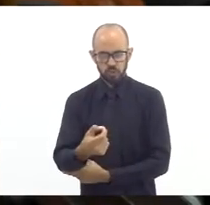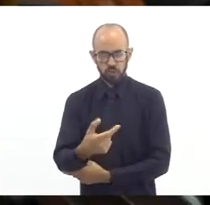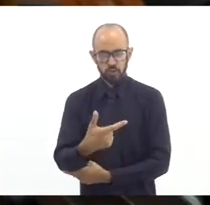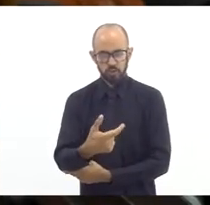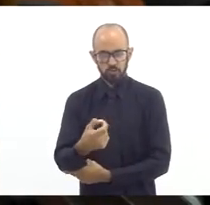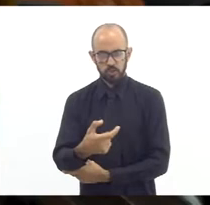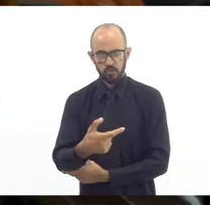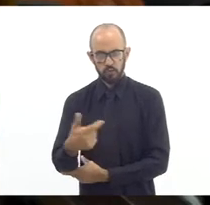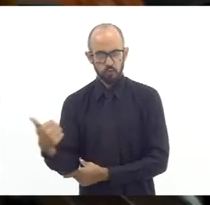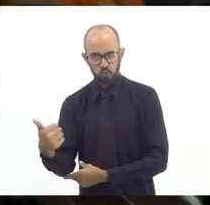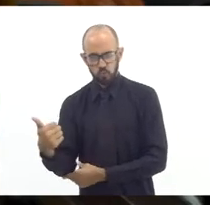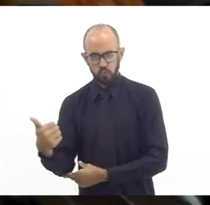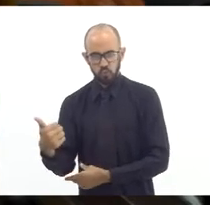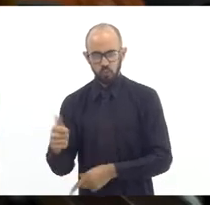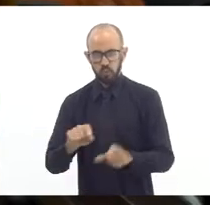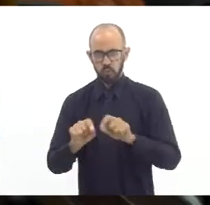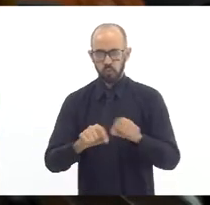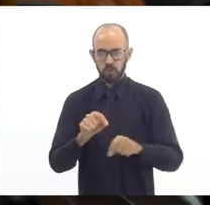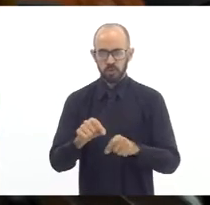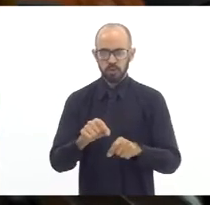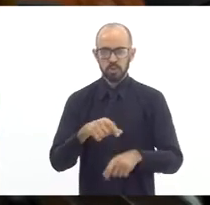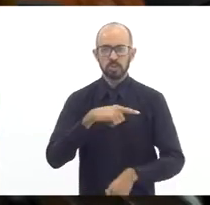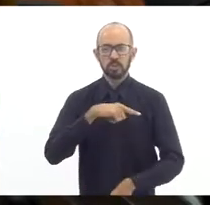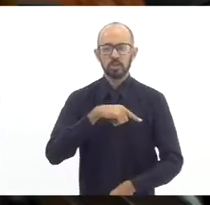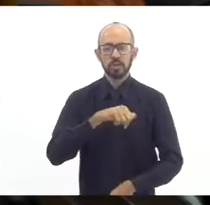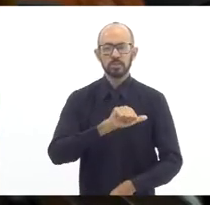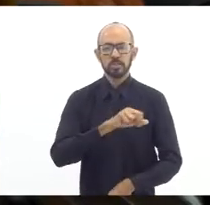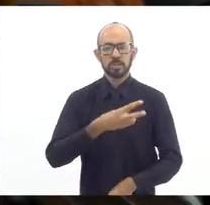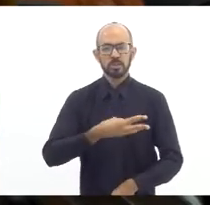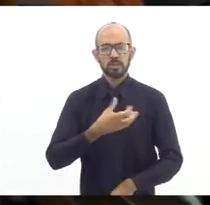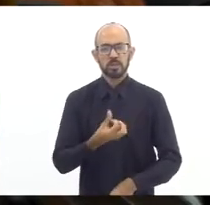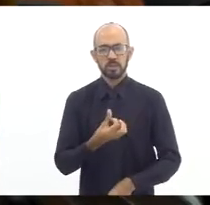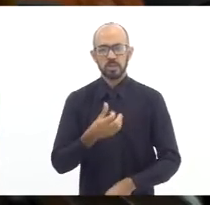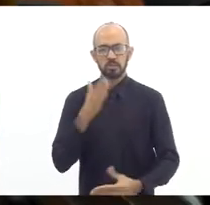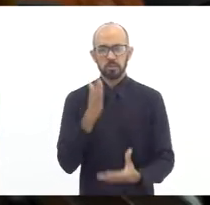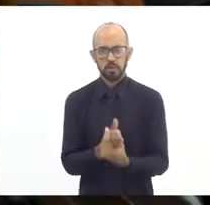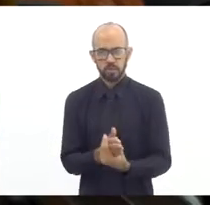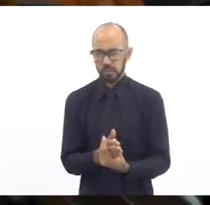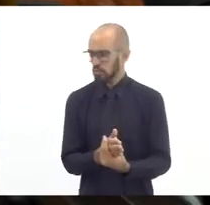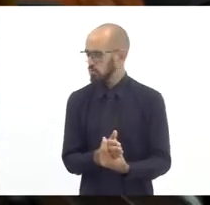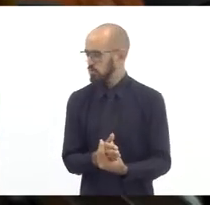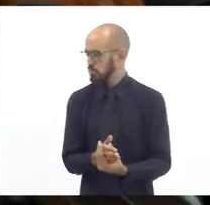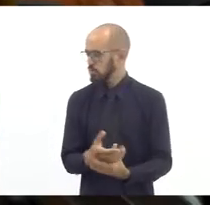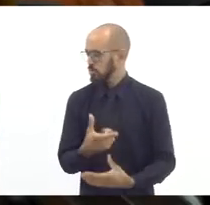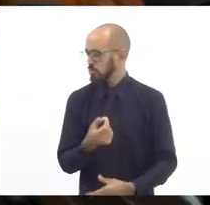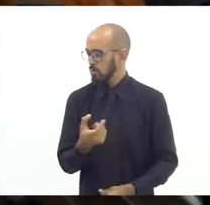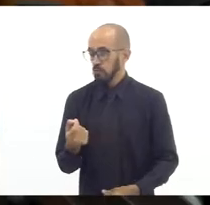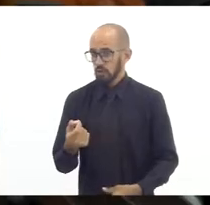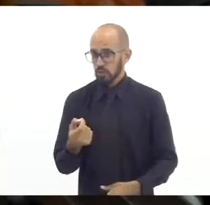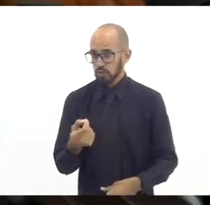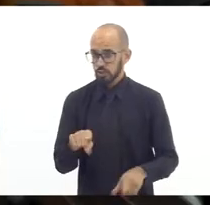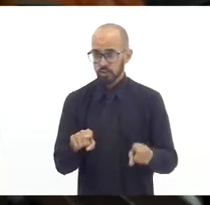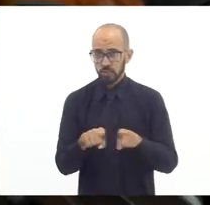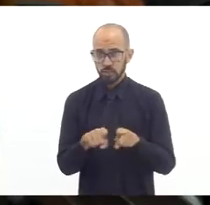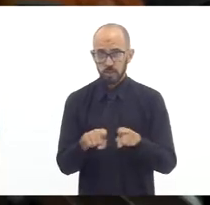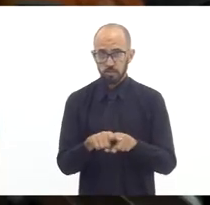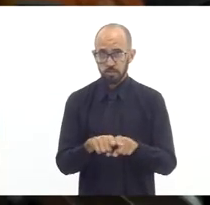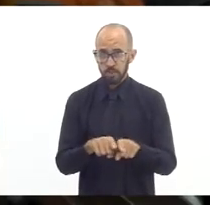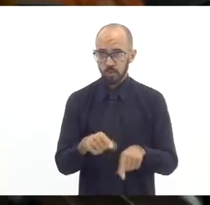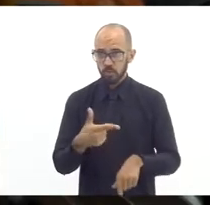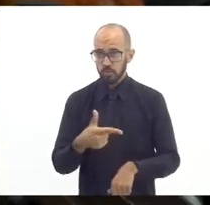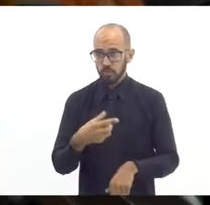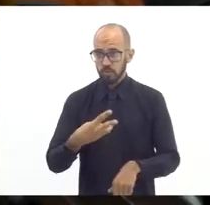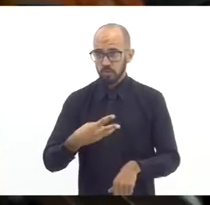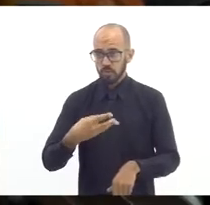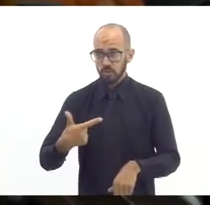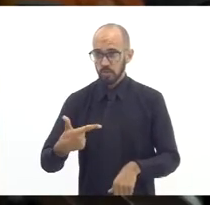2021, informar que nós tivemos 136 processos em 2020, e em 2021,